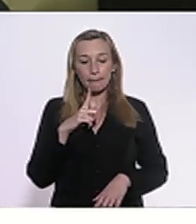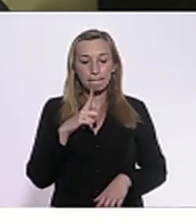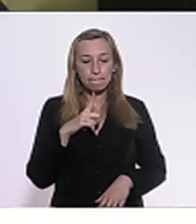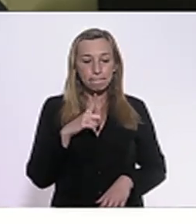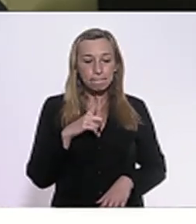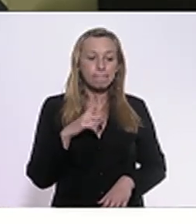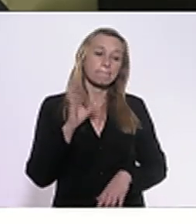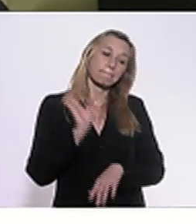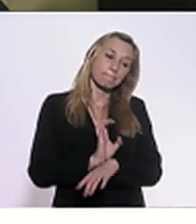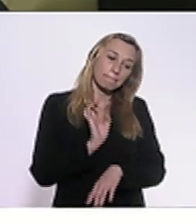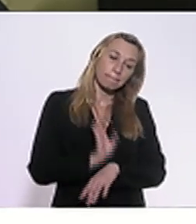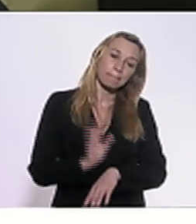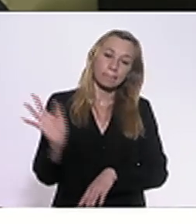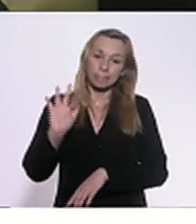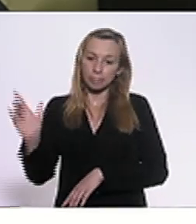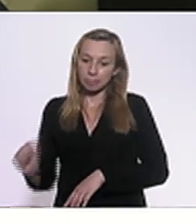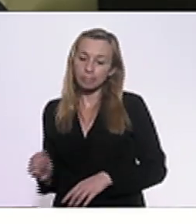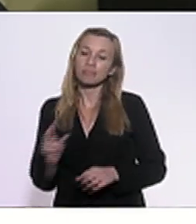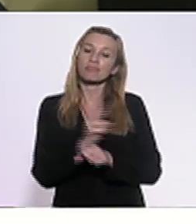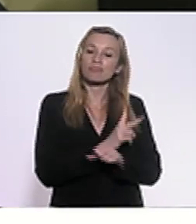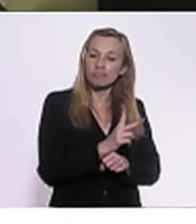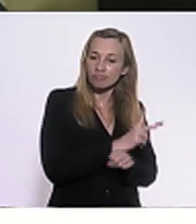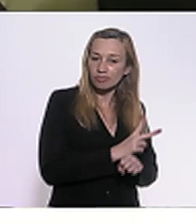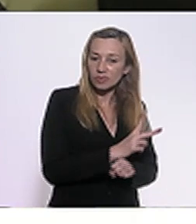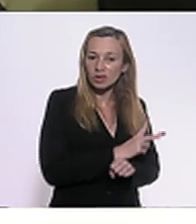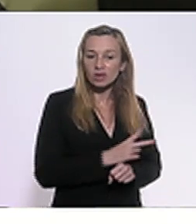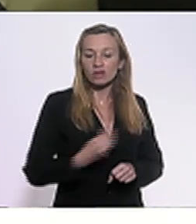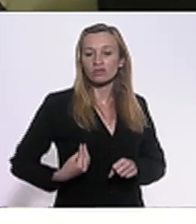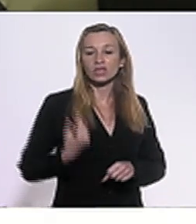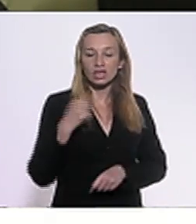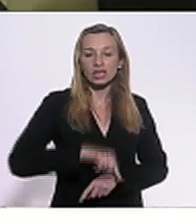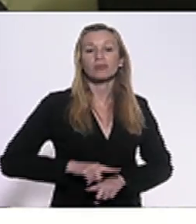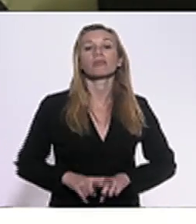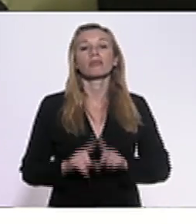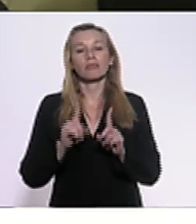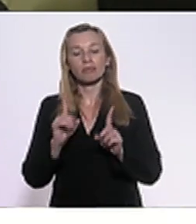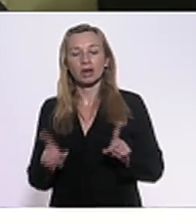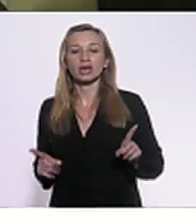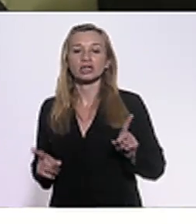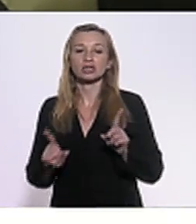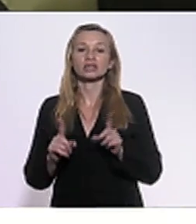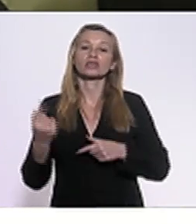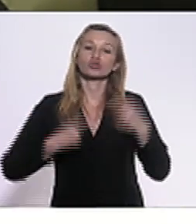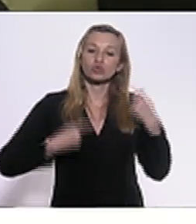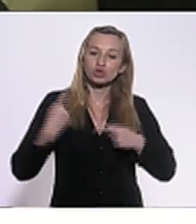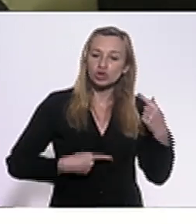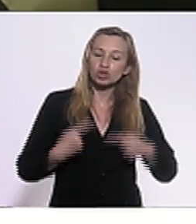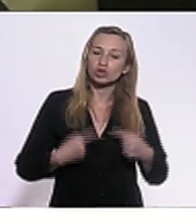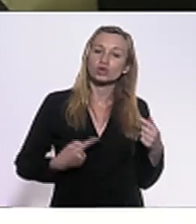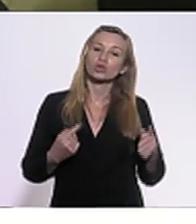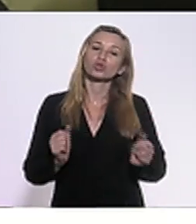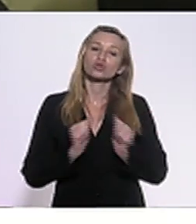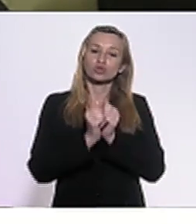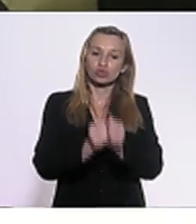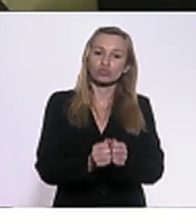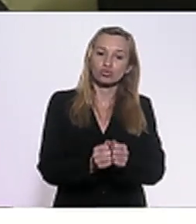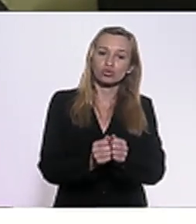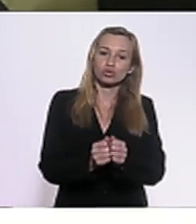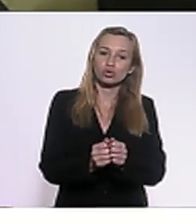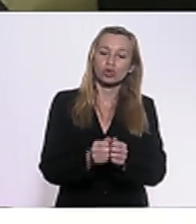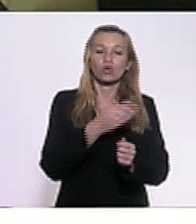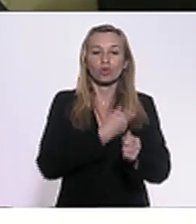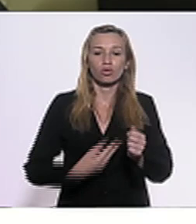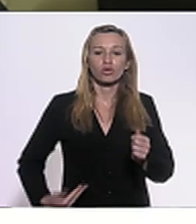se o Estado, através da Fazenda, através da Procuradoria, que não está aqui presente, mas está discutindo isso junto ao